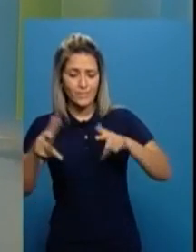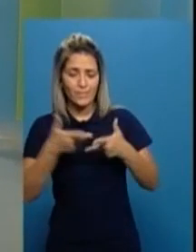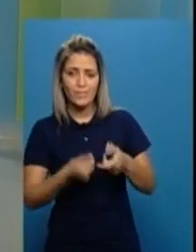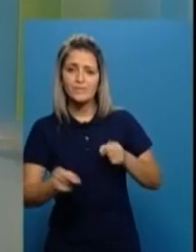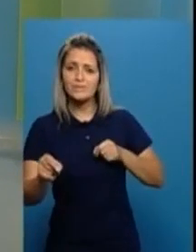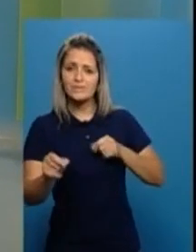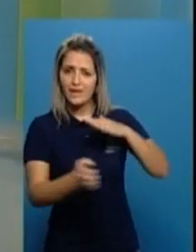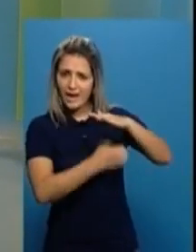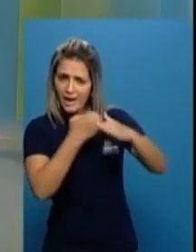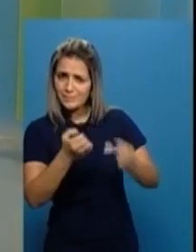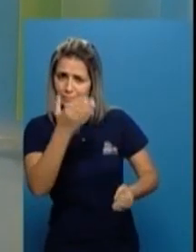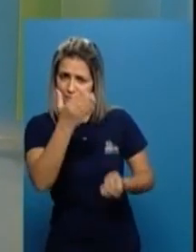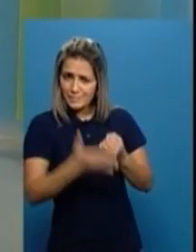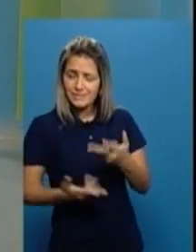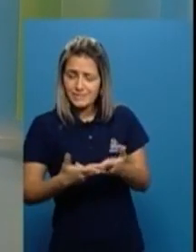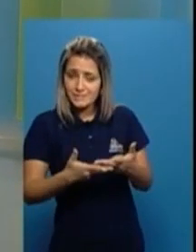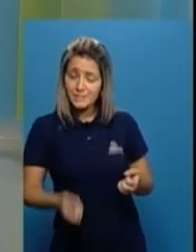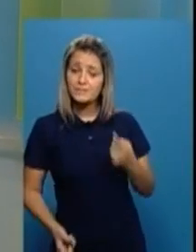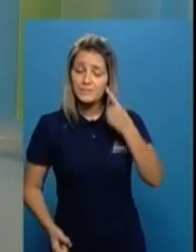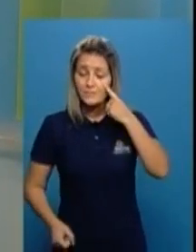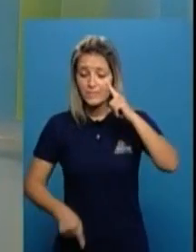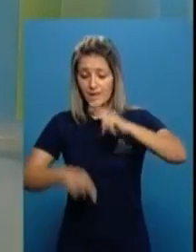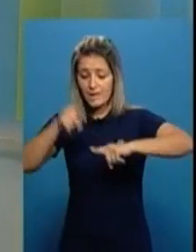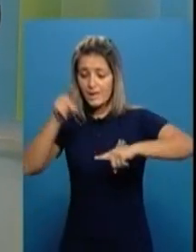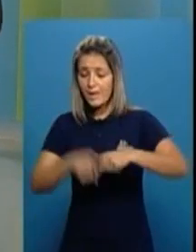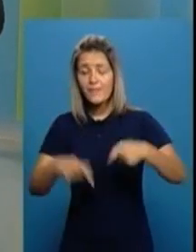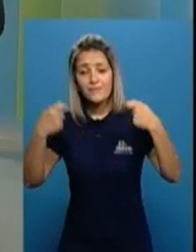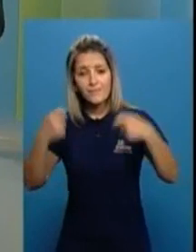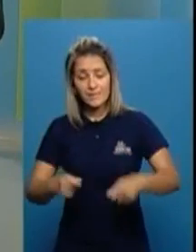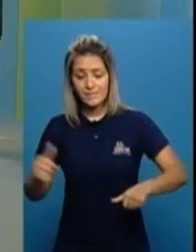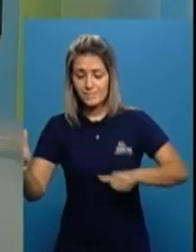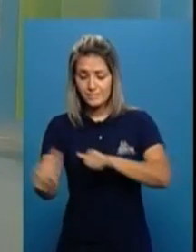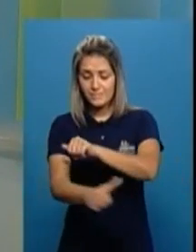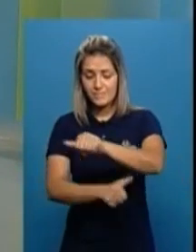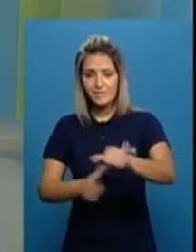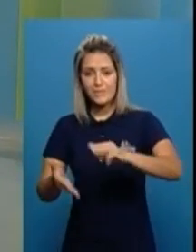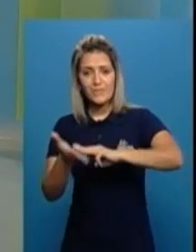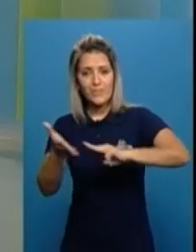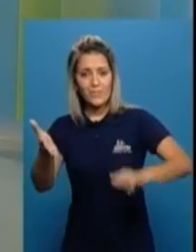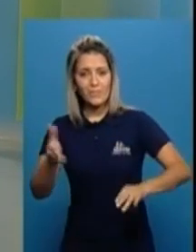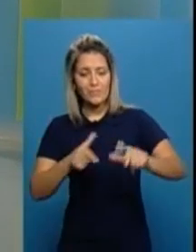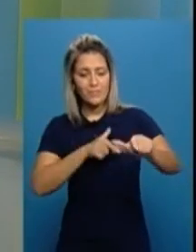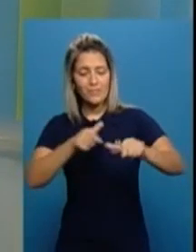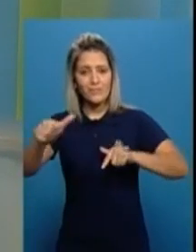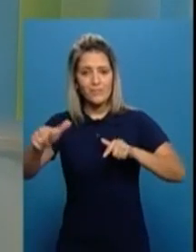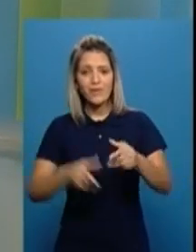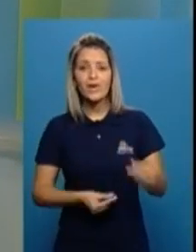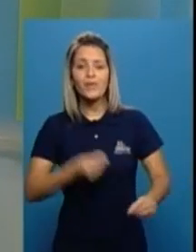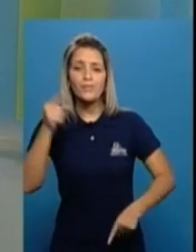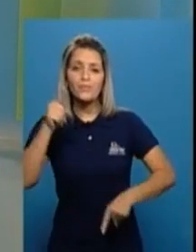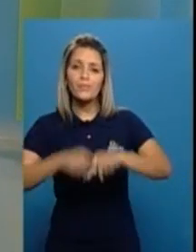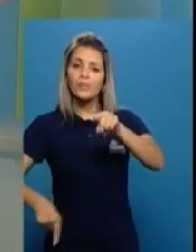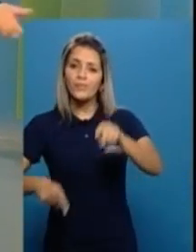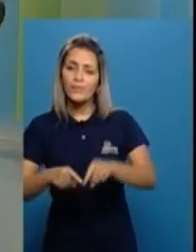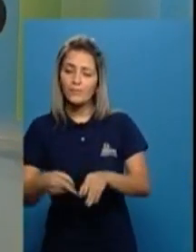pela empresa? Esses produtos exigirão modificações no método de trabalho, no fluxo de